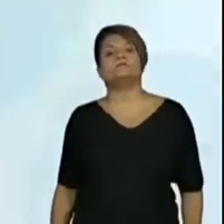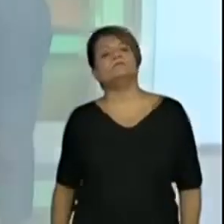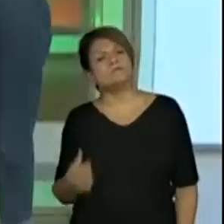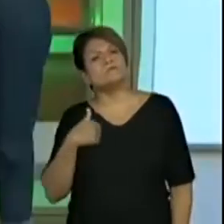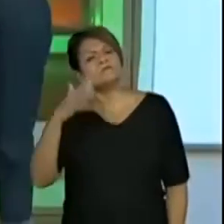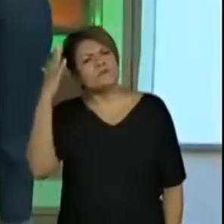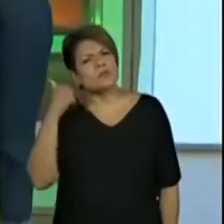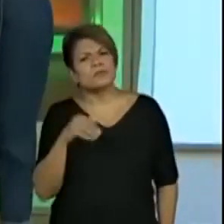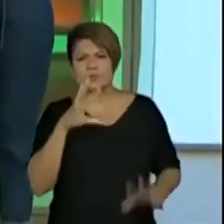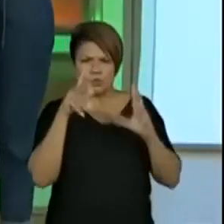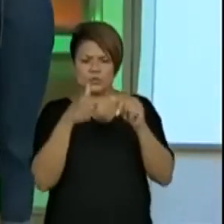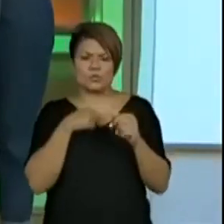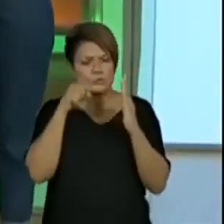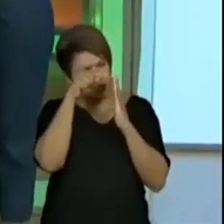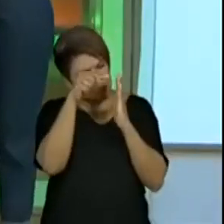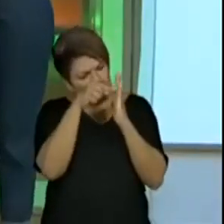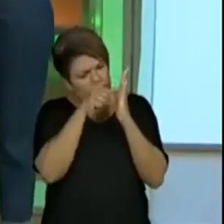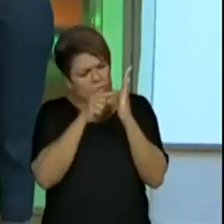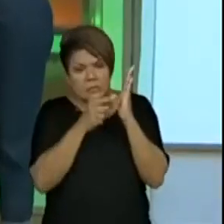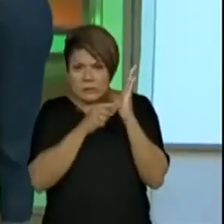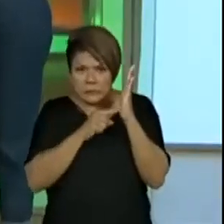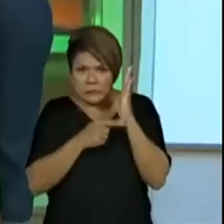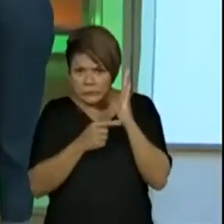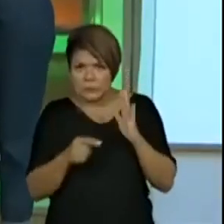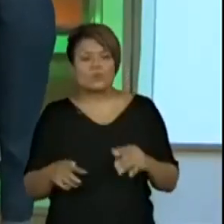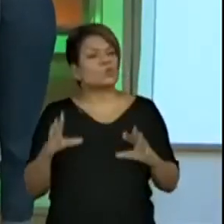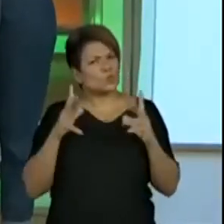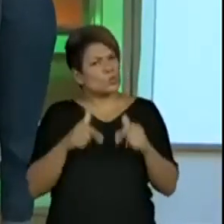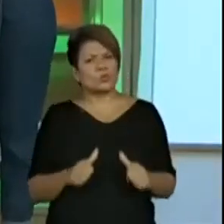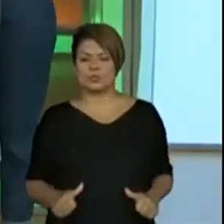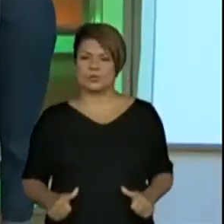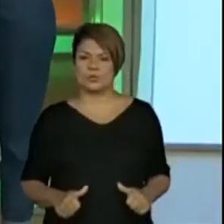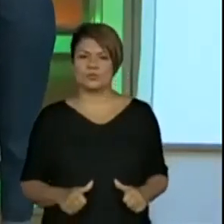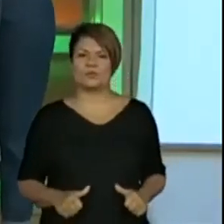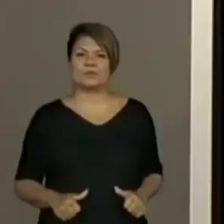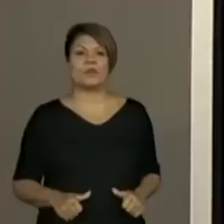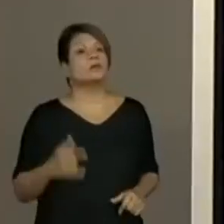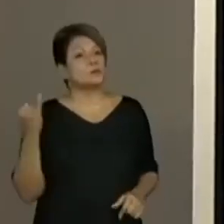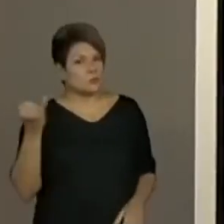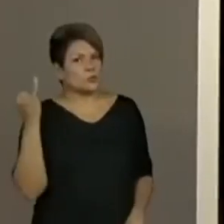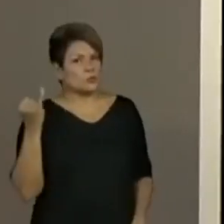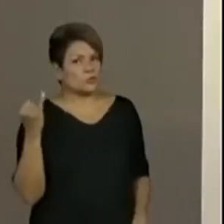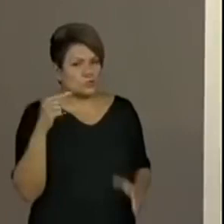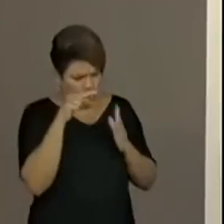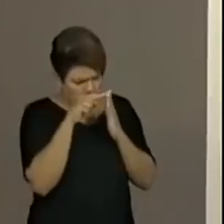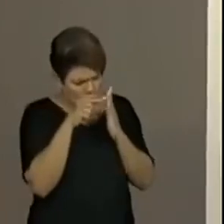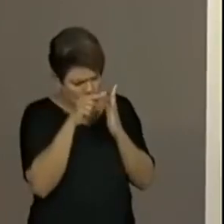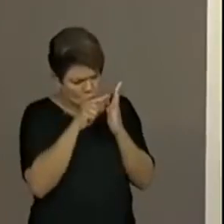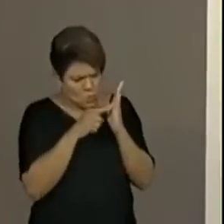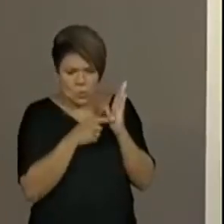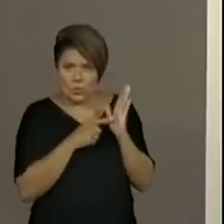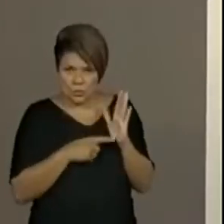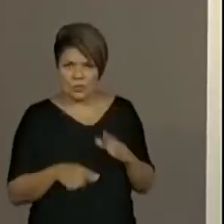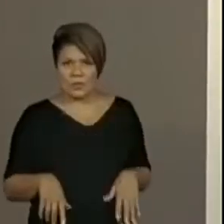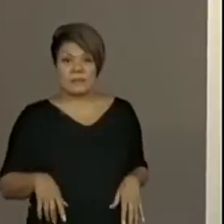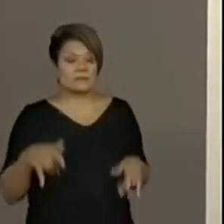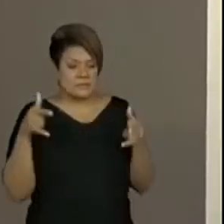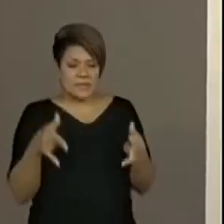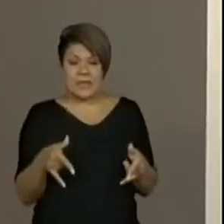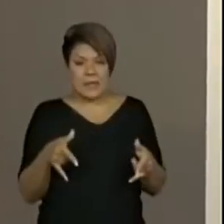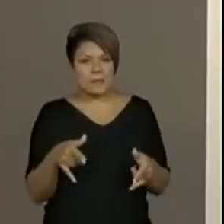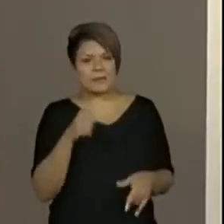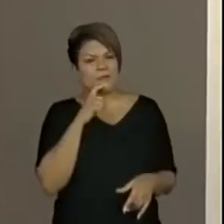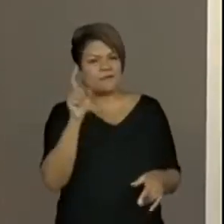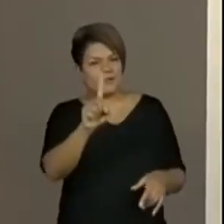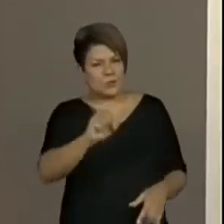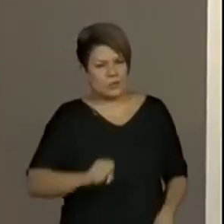todo mundo contando, porque está todo mundo colocando os dedinhos na tela e contando. É importante. Coloca o dedinho, sai da cama. Hoje não está tão